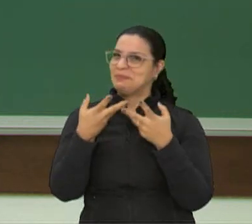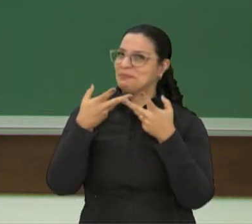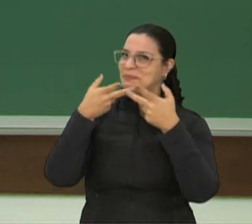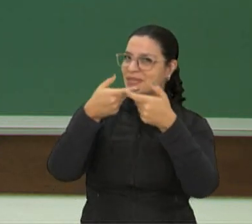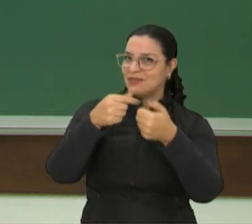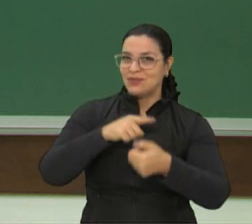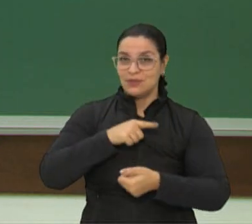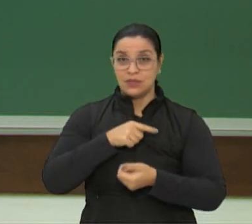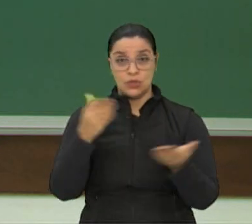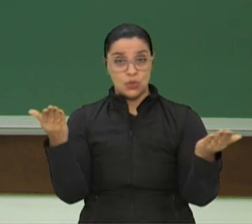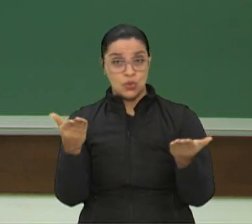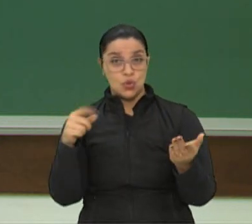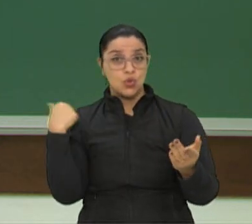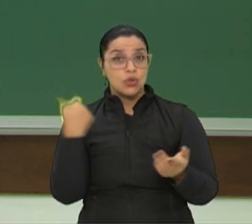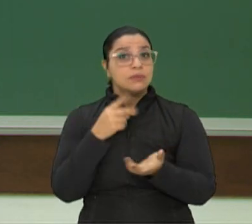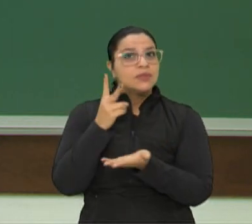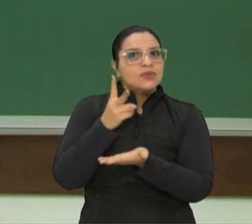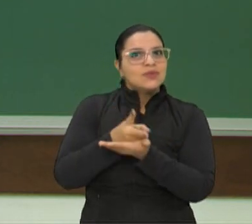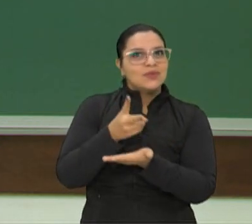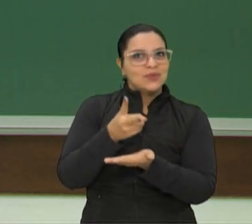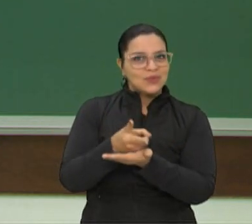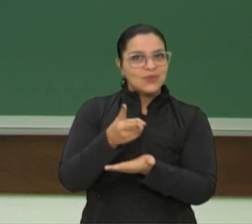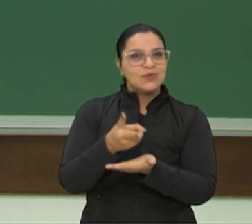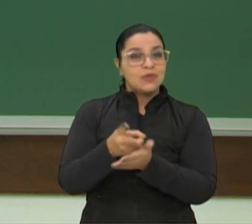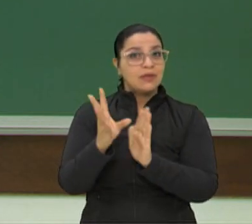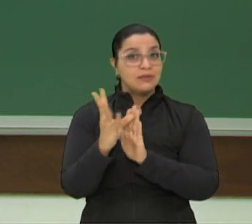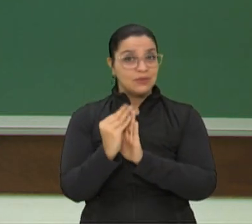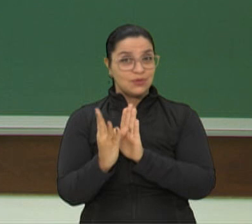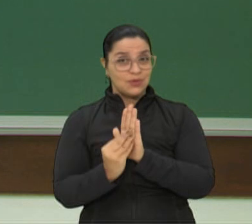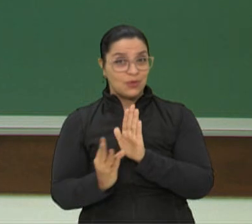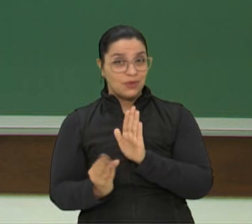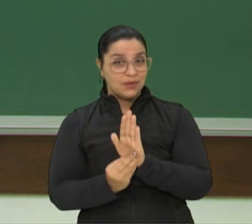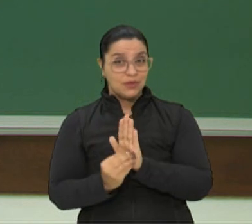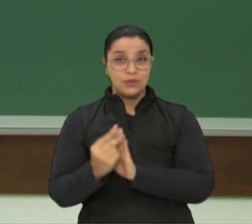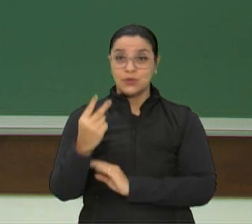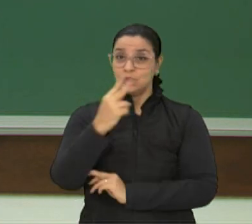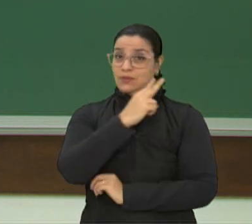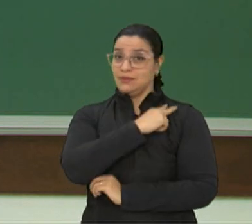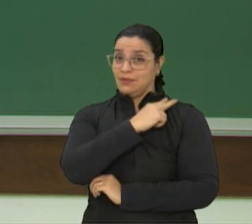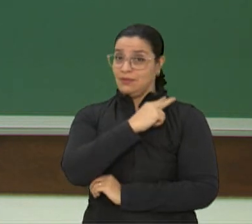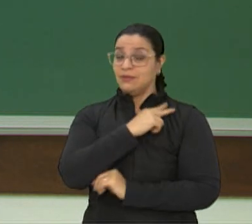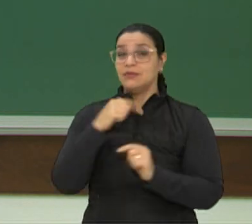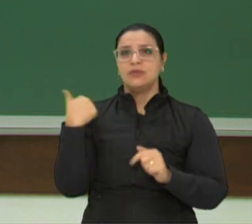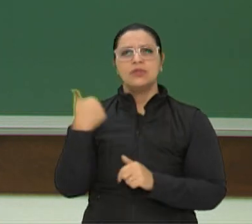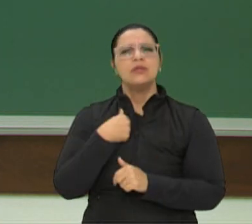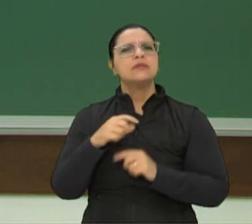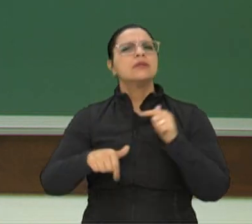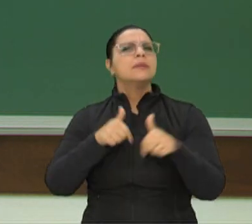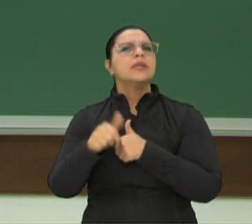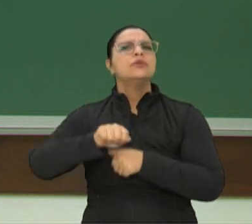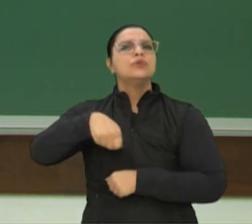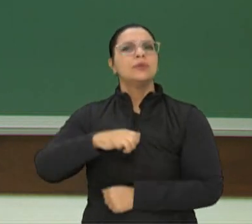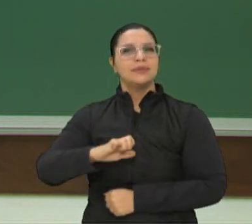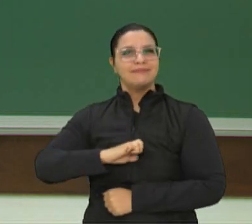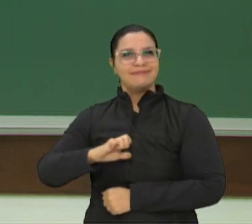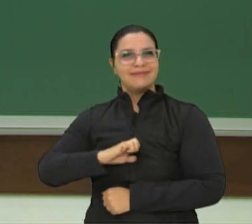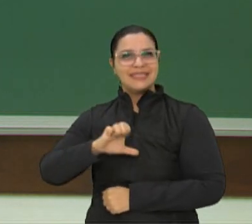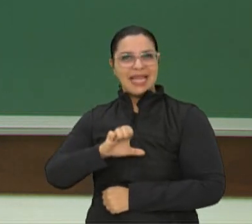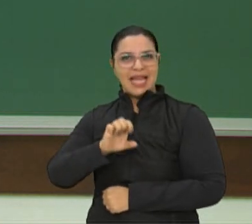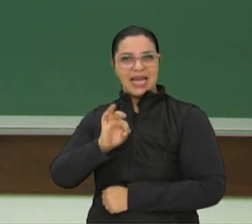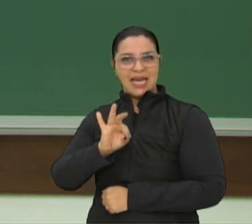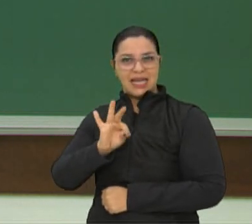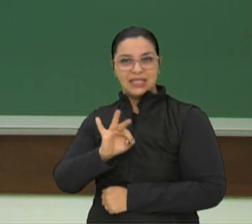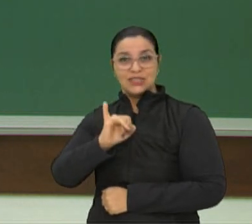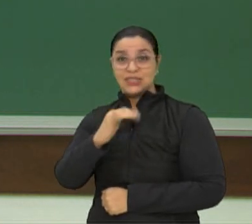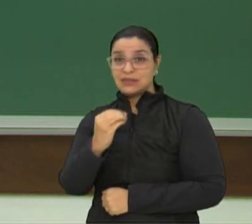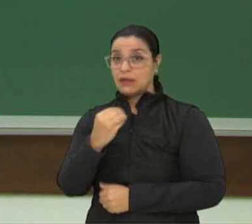né? E hoje nós daremos continuidade aos conteúdos do segundo ano, né? Estamos trabalhando ética e vamos continuar aí